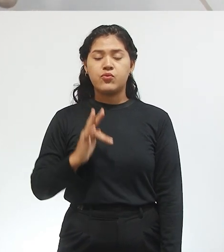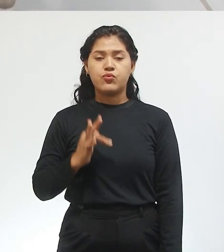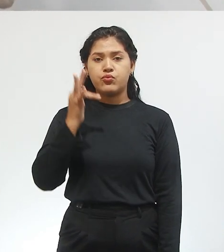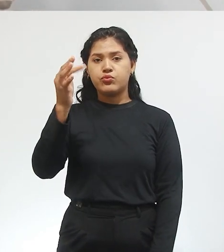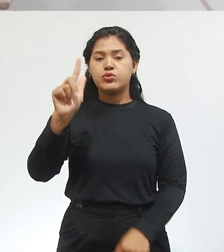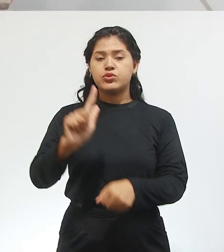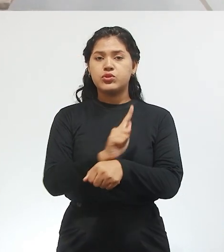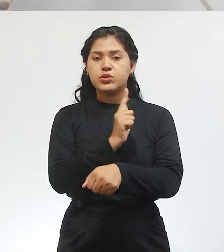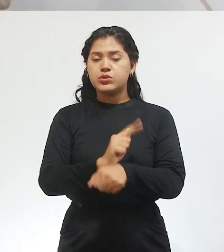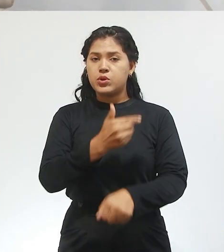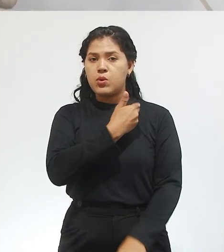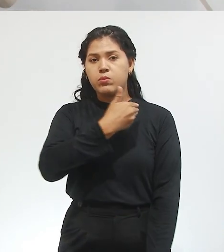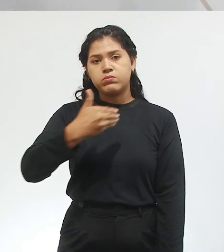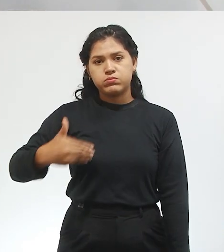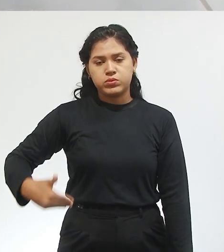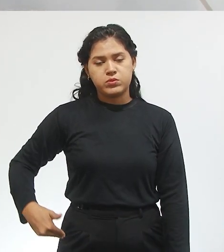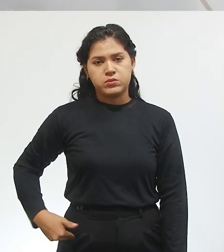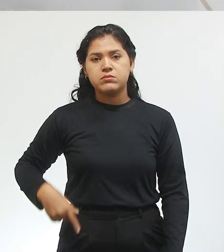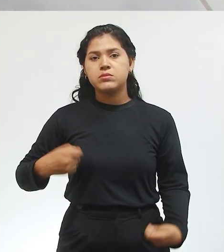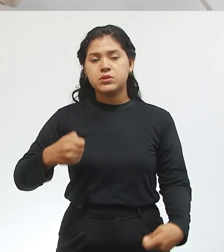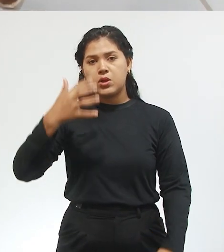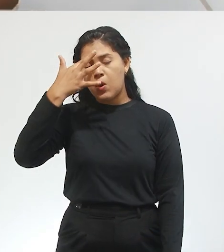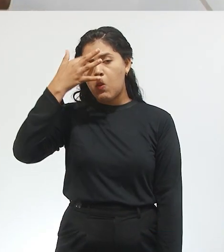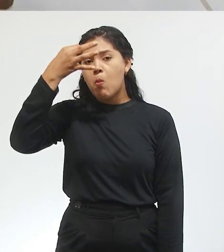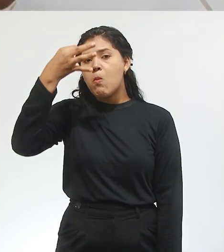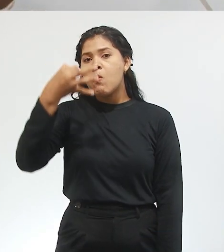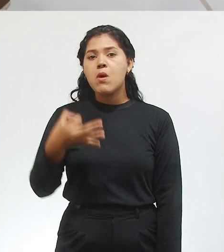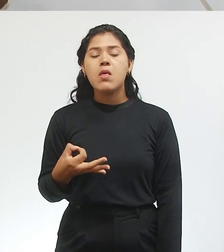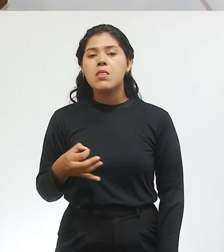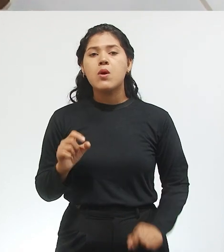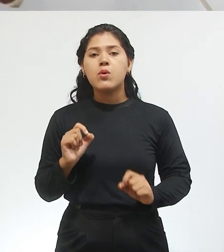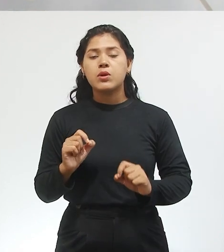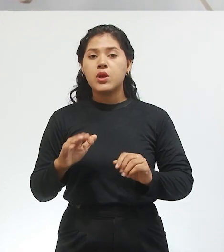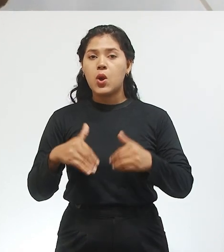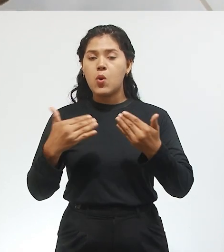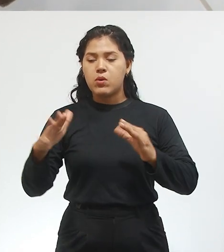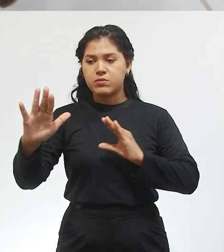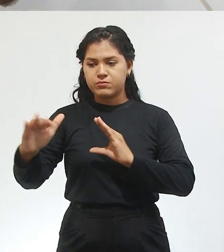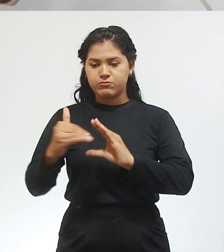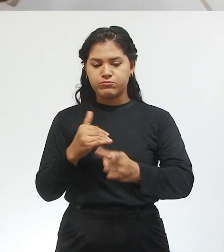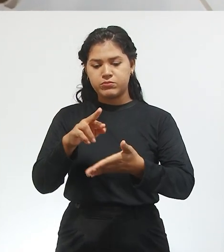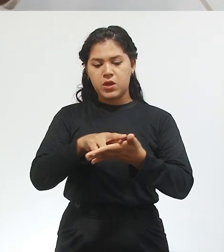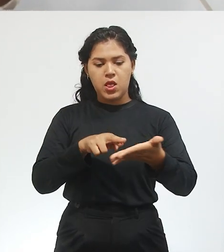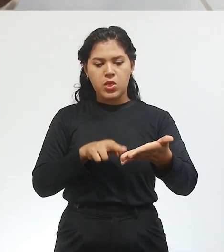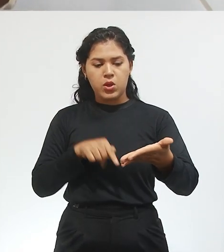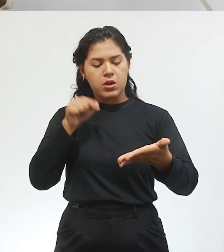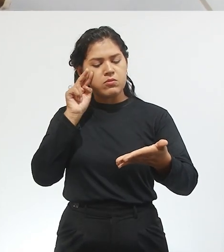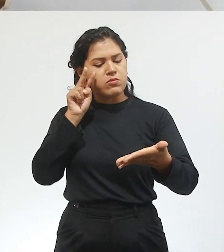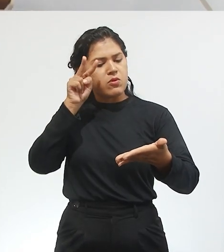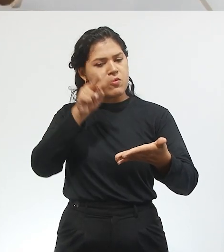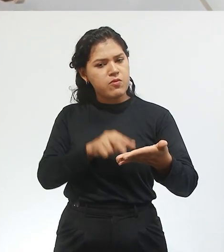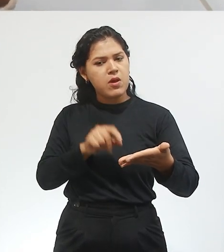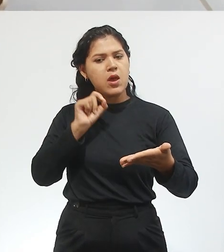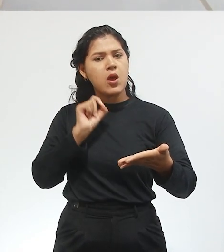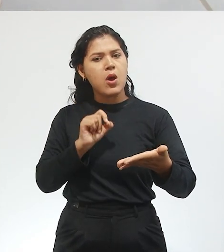públicos principalmente, né? Quando vocês receberem aqueles relatórios contábeis, o que vocês têm que